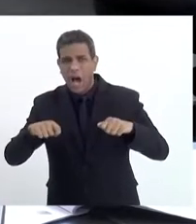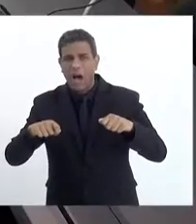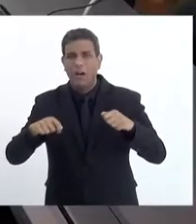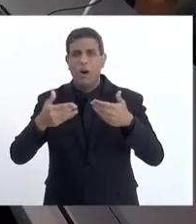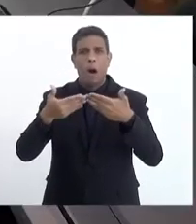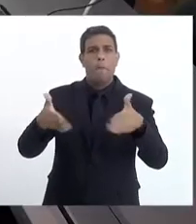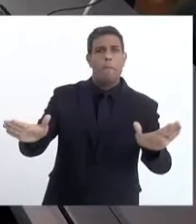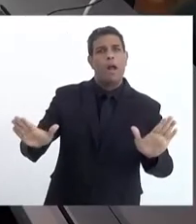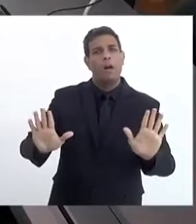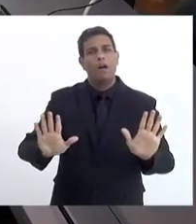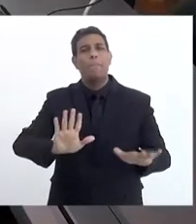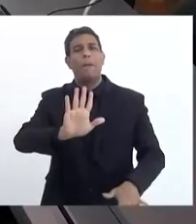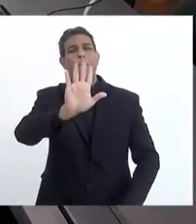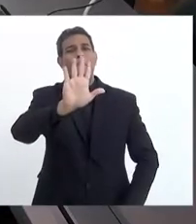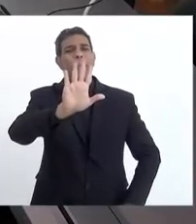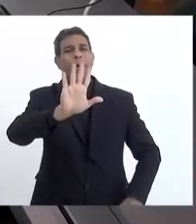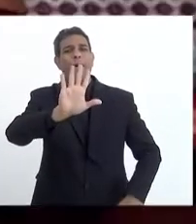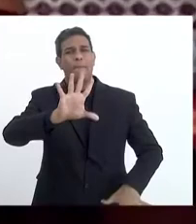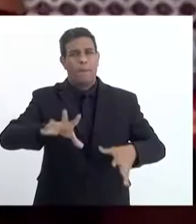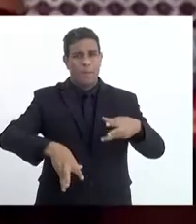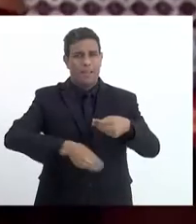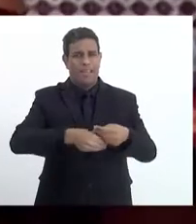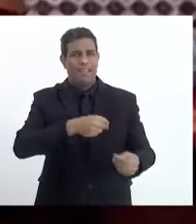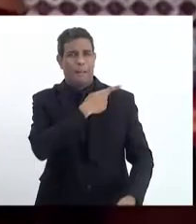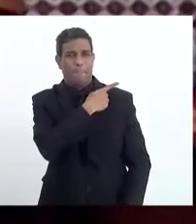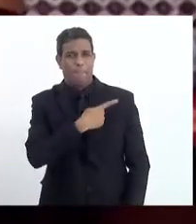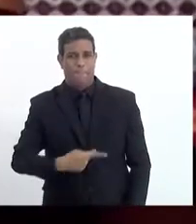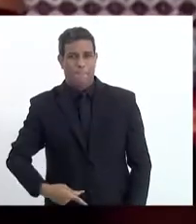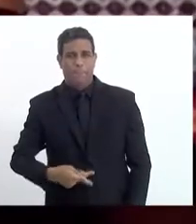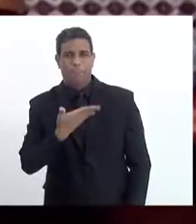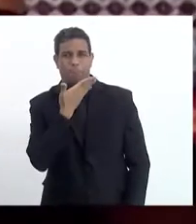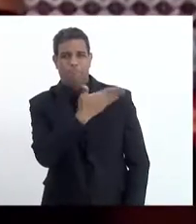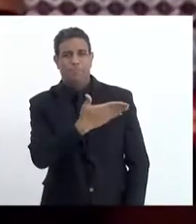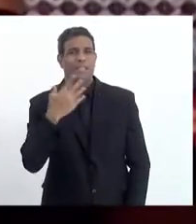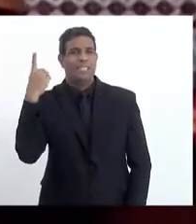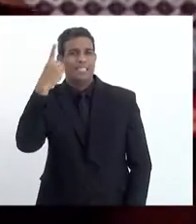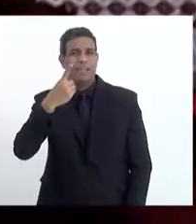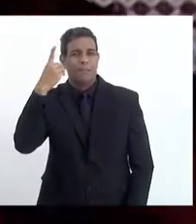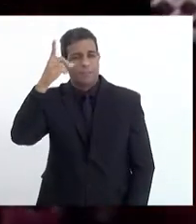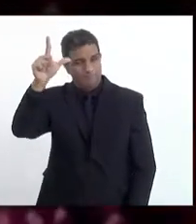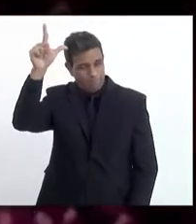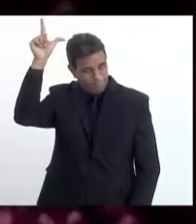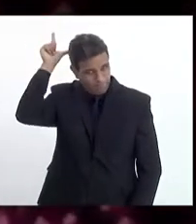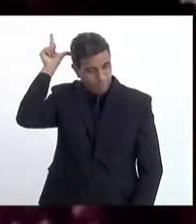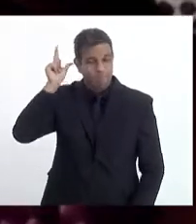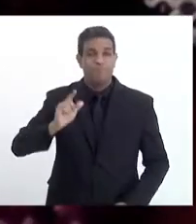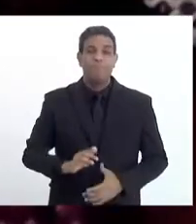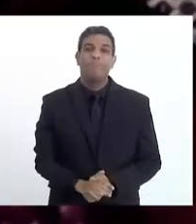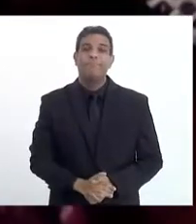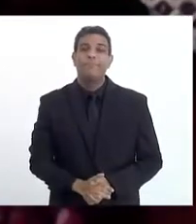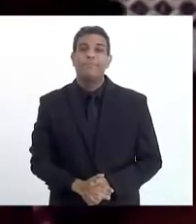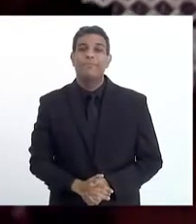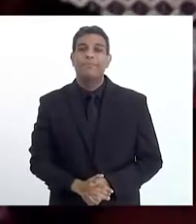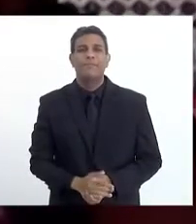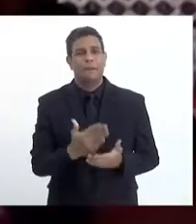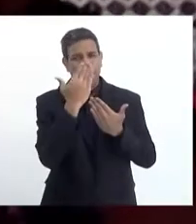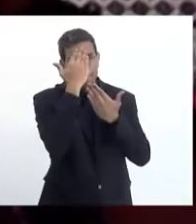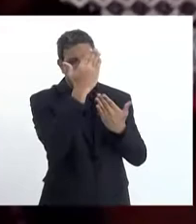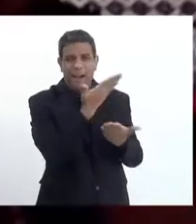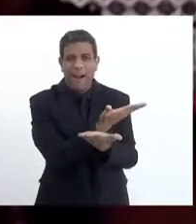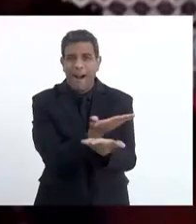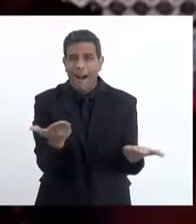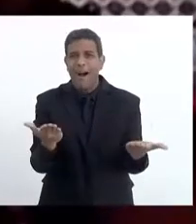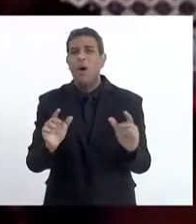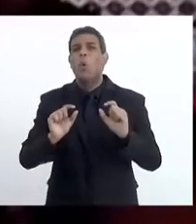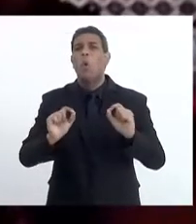Presidente, só para complementar, deputado Luiz Paulo. Deputada Mônica. Obrigada, presidente. Eu